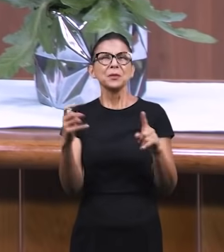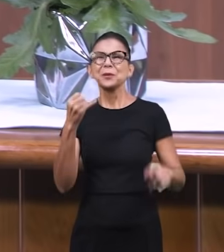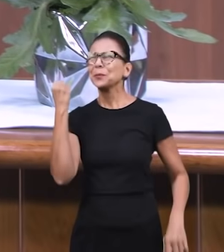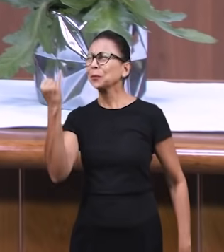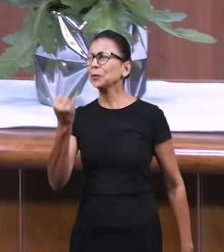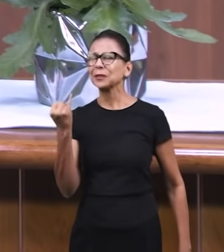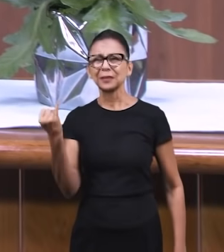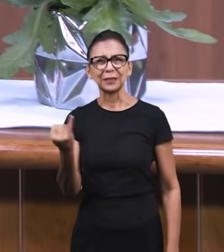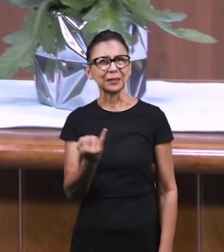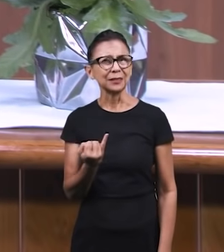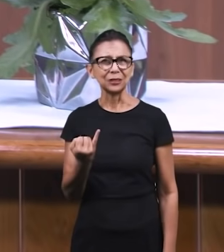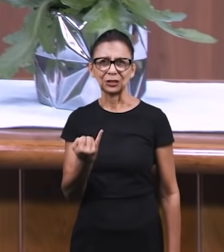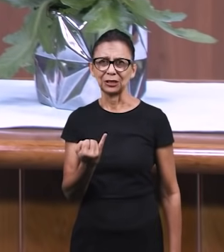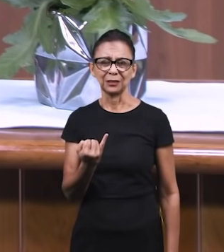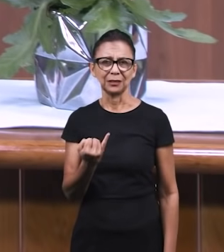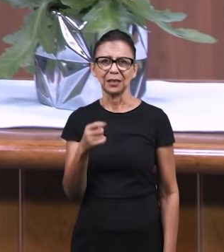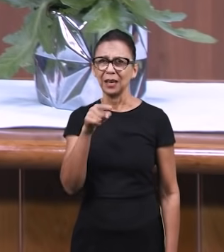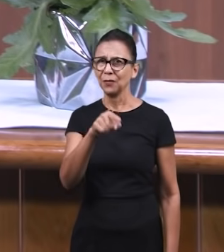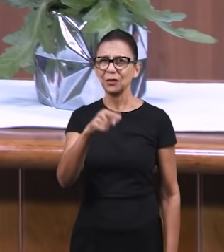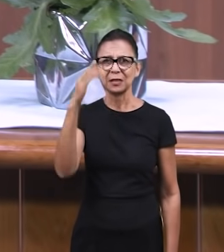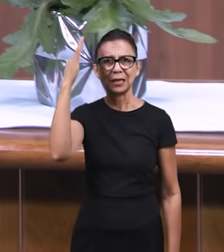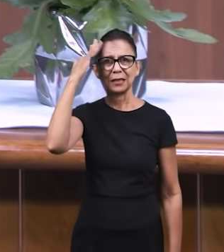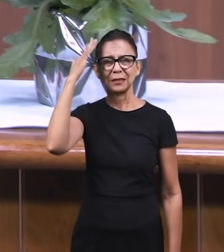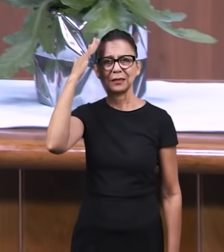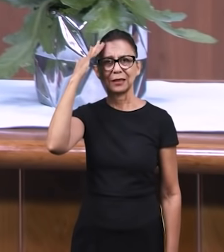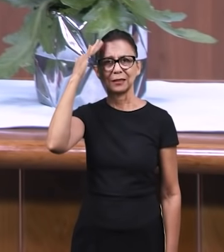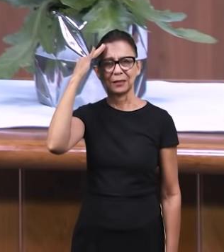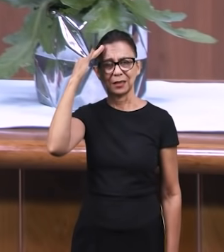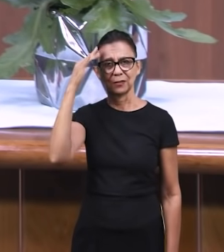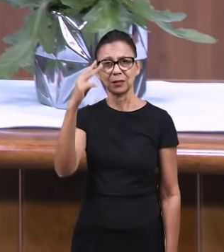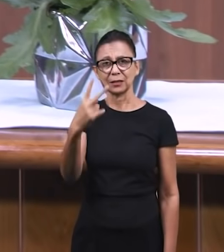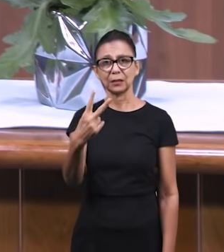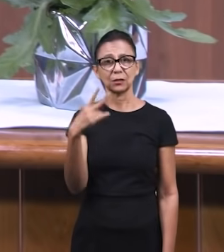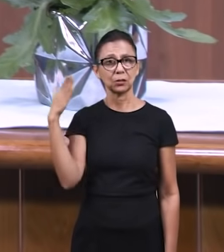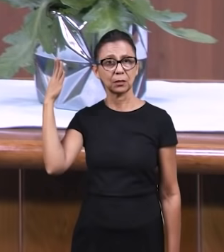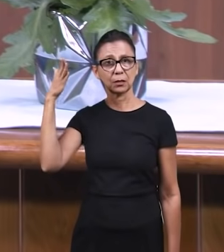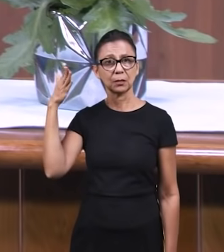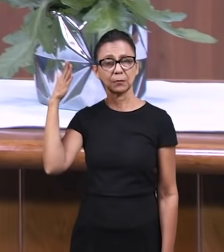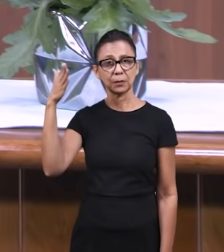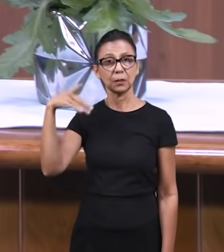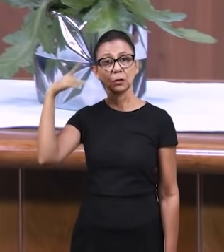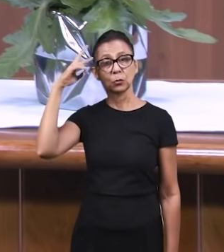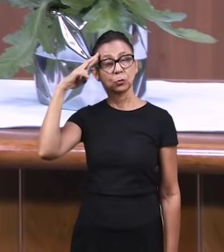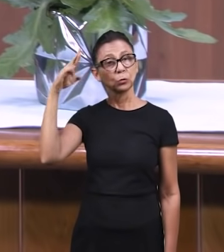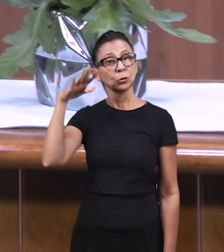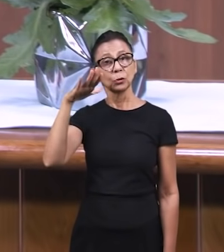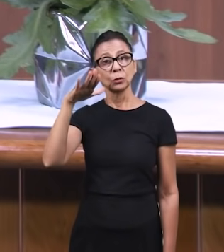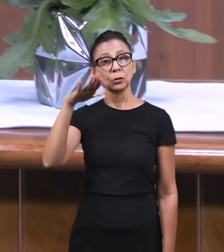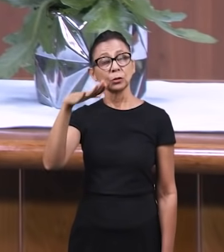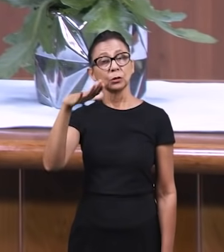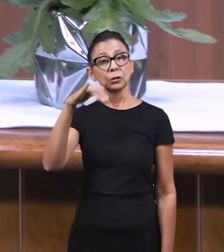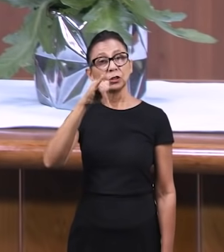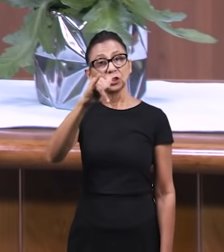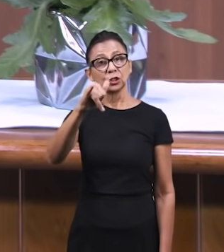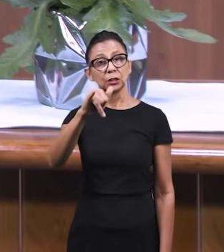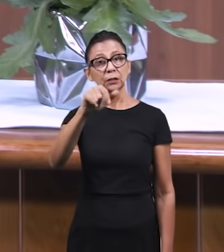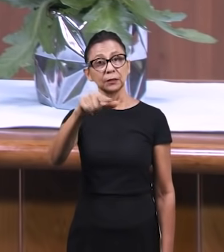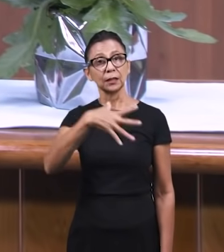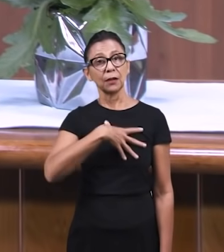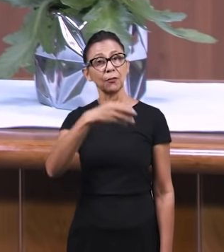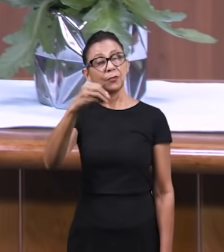se você está ouvindo esta palavra, é porque o Senhor é quem está te chamando de filho. É Ele quem tem o poder de